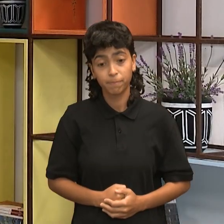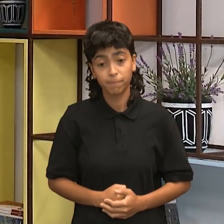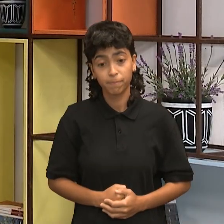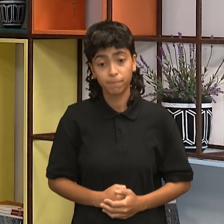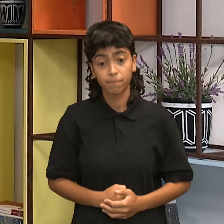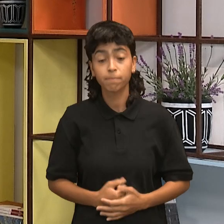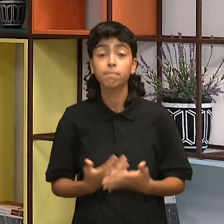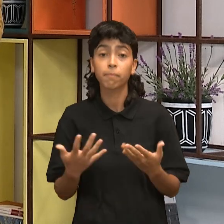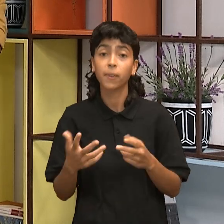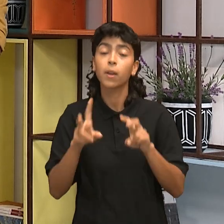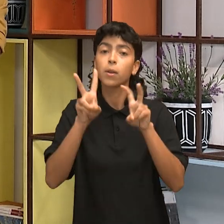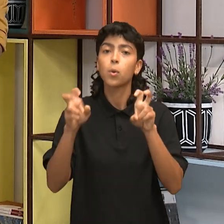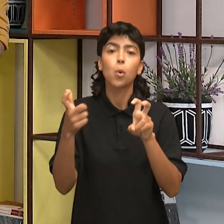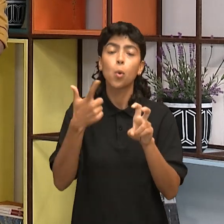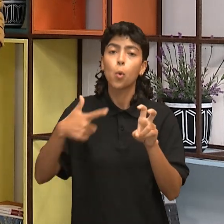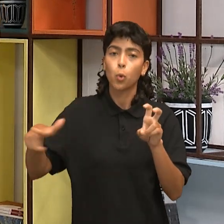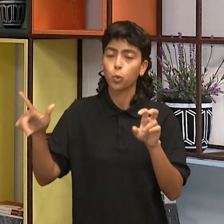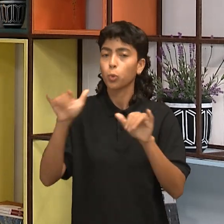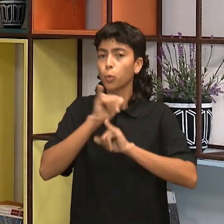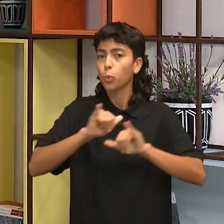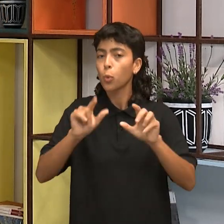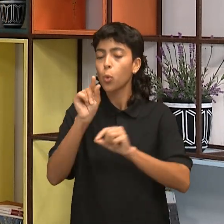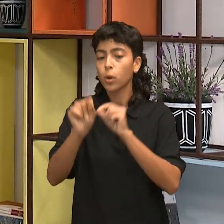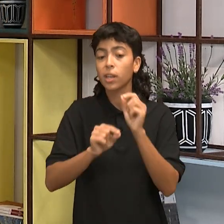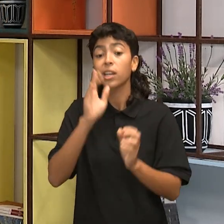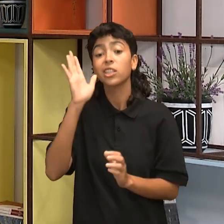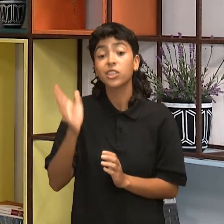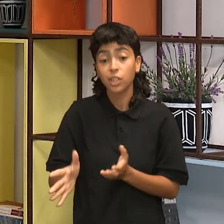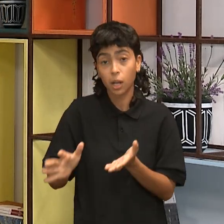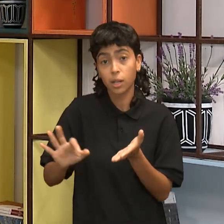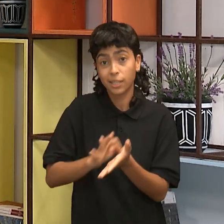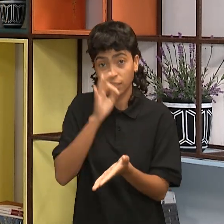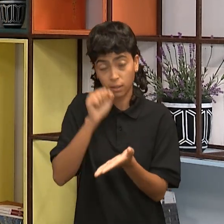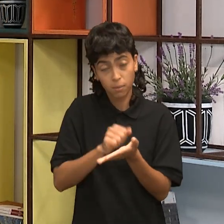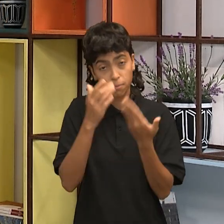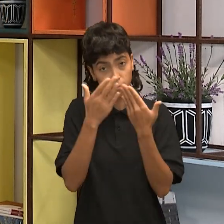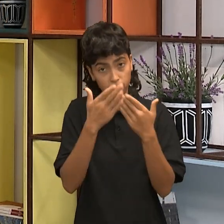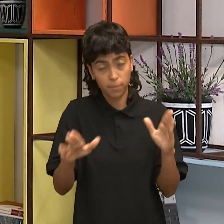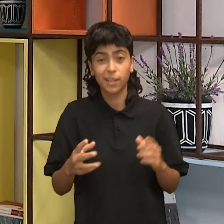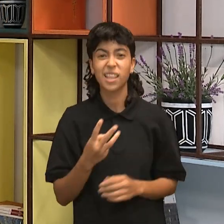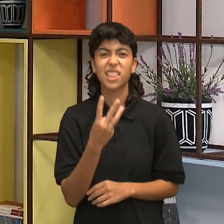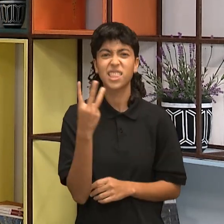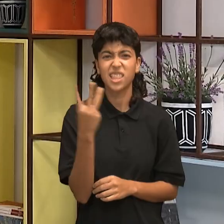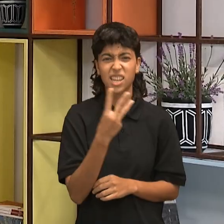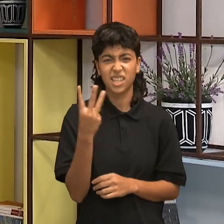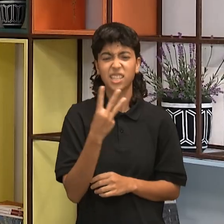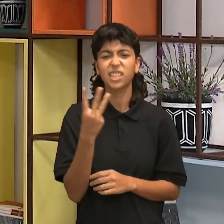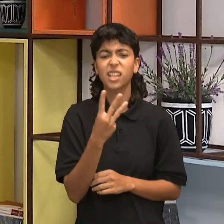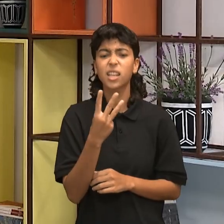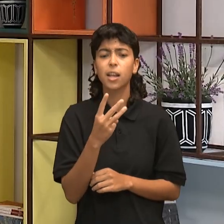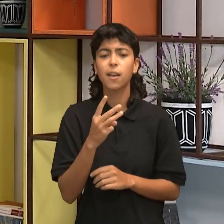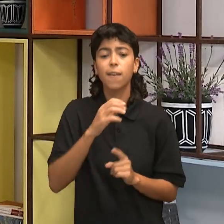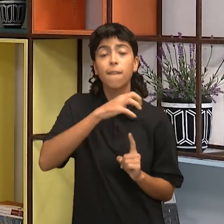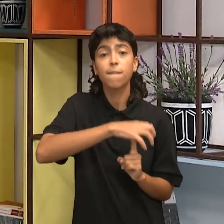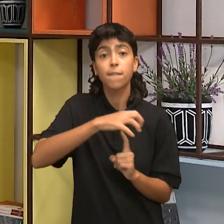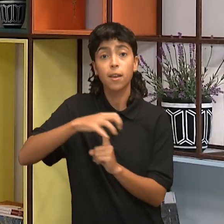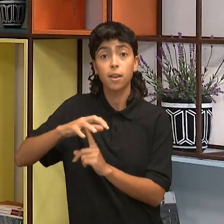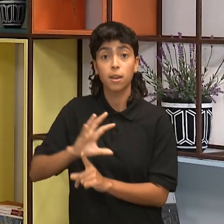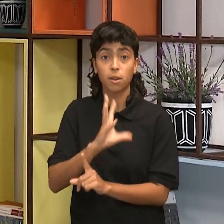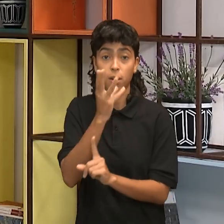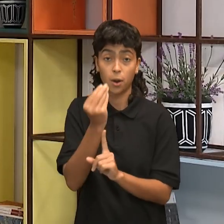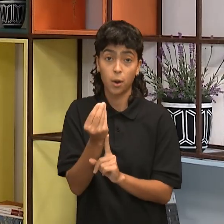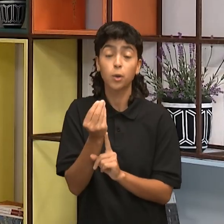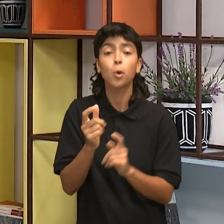E mudando agora de assunto, eu te conto que estão abertas as inscrições para a terceira Colecionarte, a Feira de Artes do